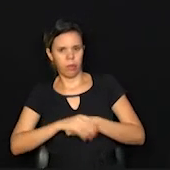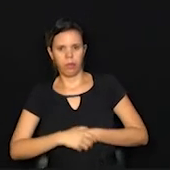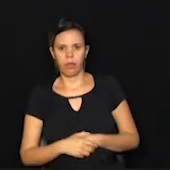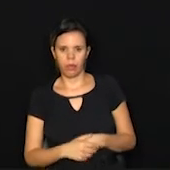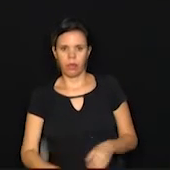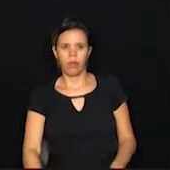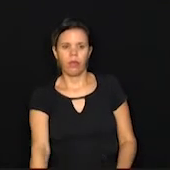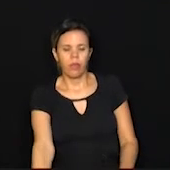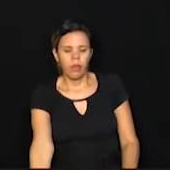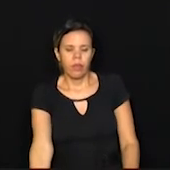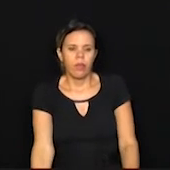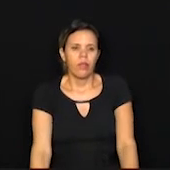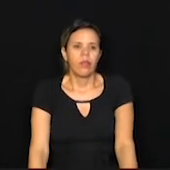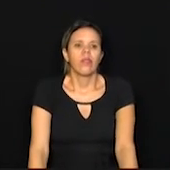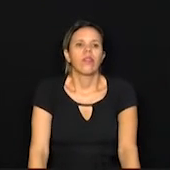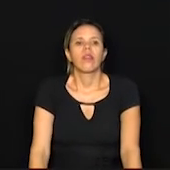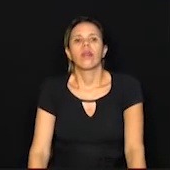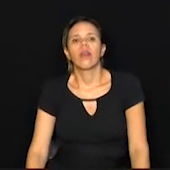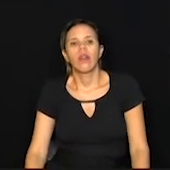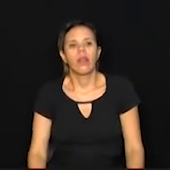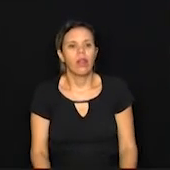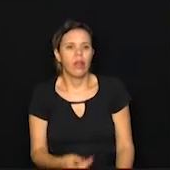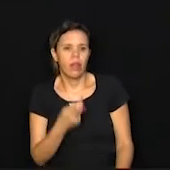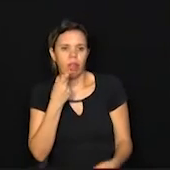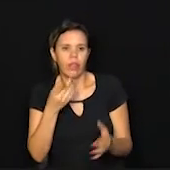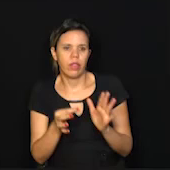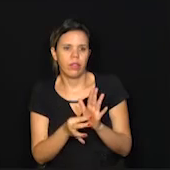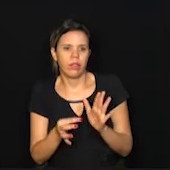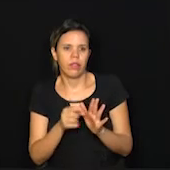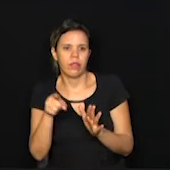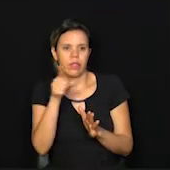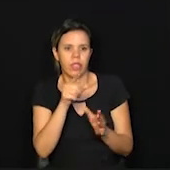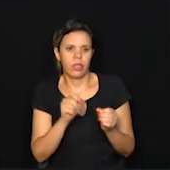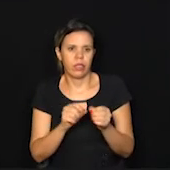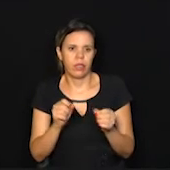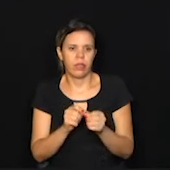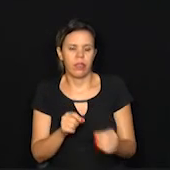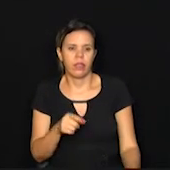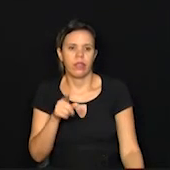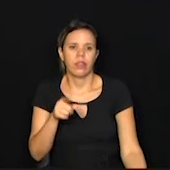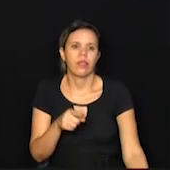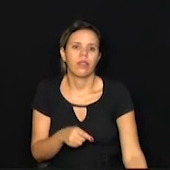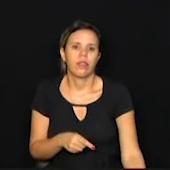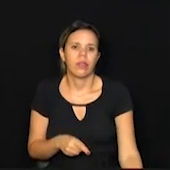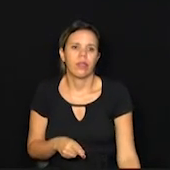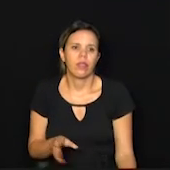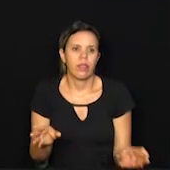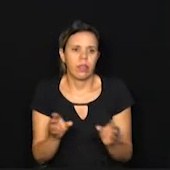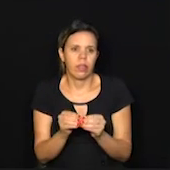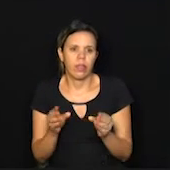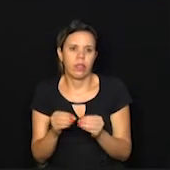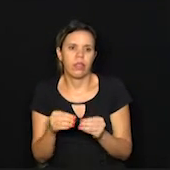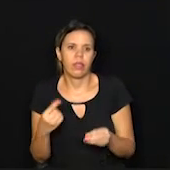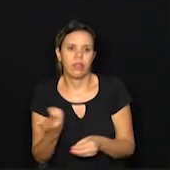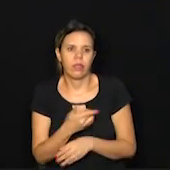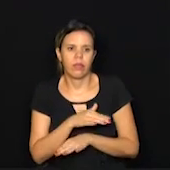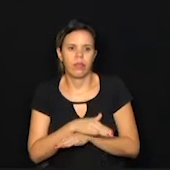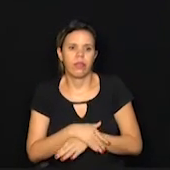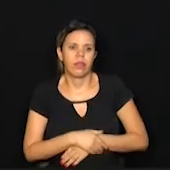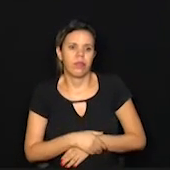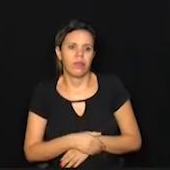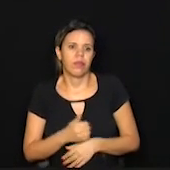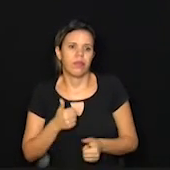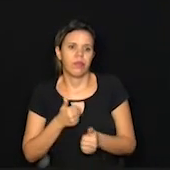que seja Cristão se você quiser fazer aí as suas considerações finais tá gente já vai